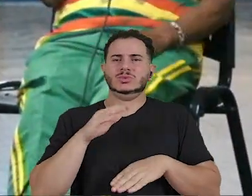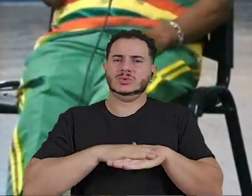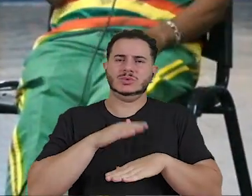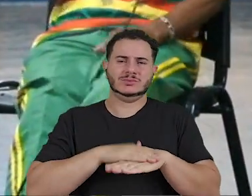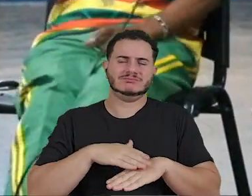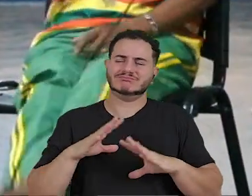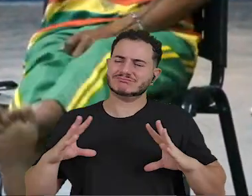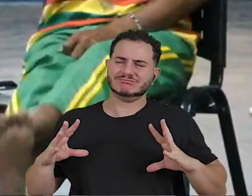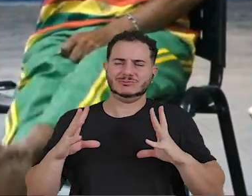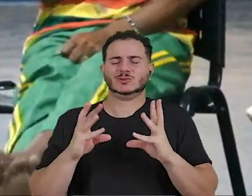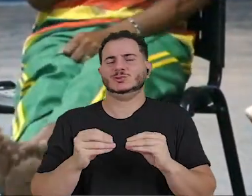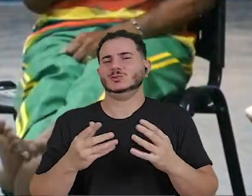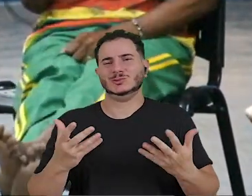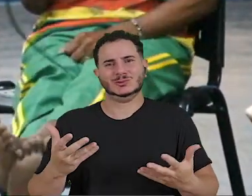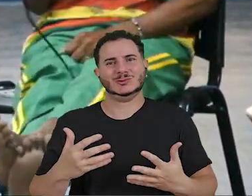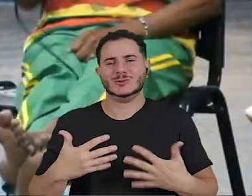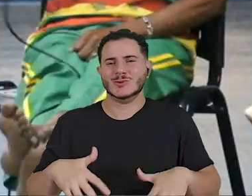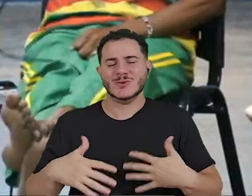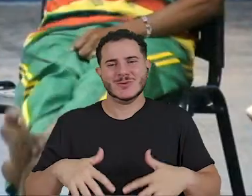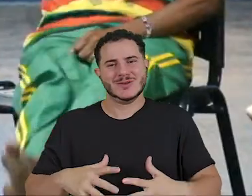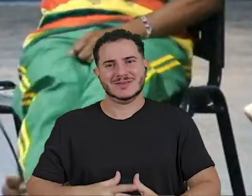também.